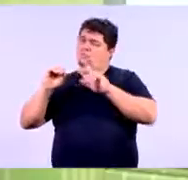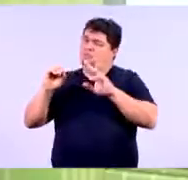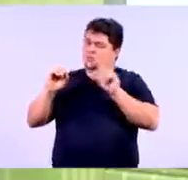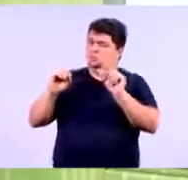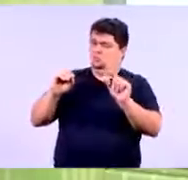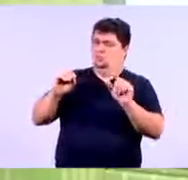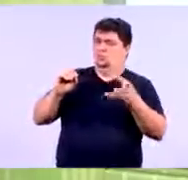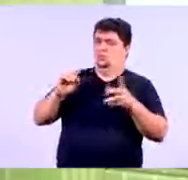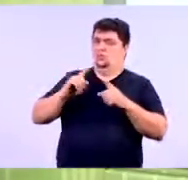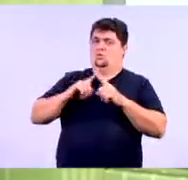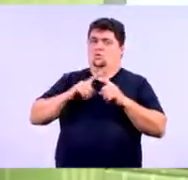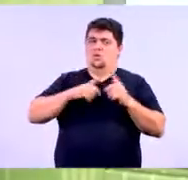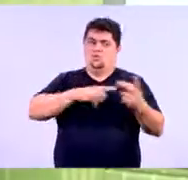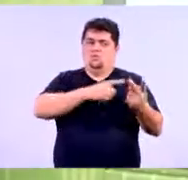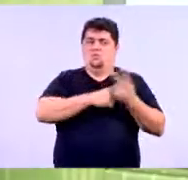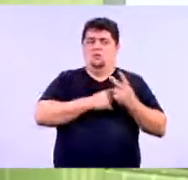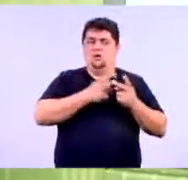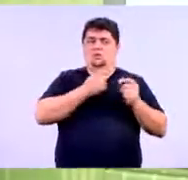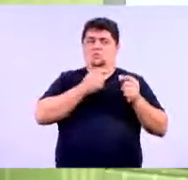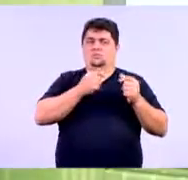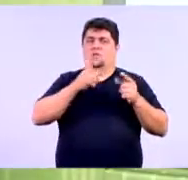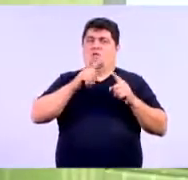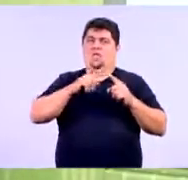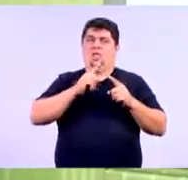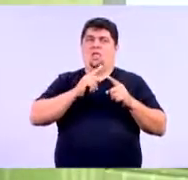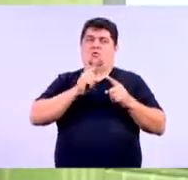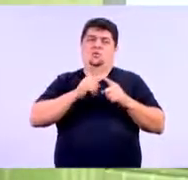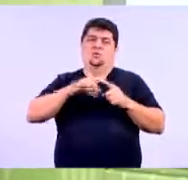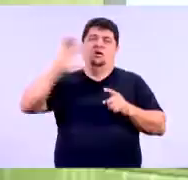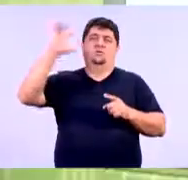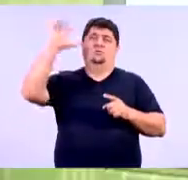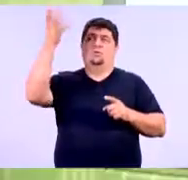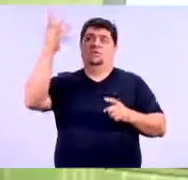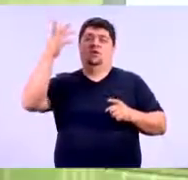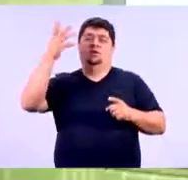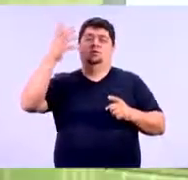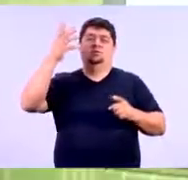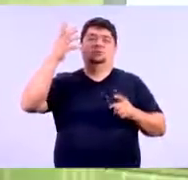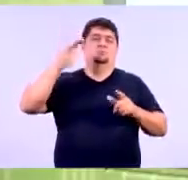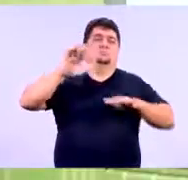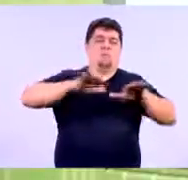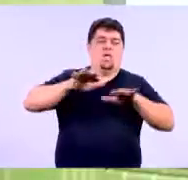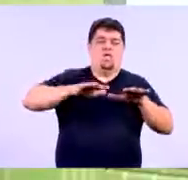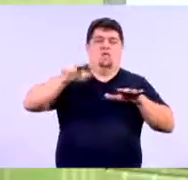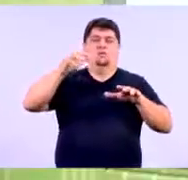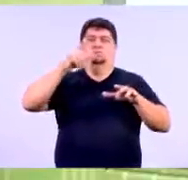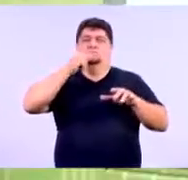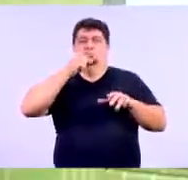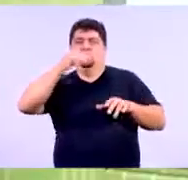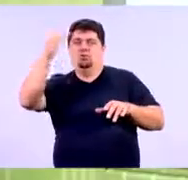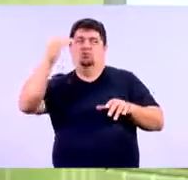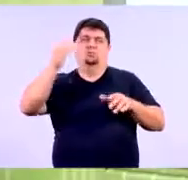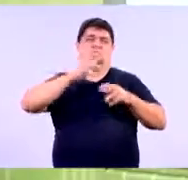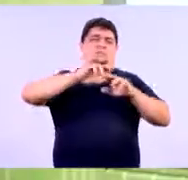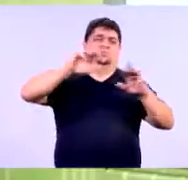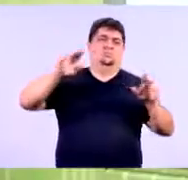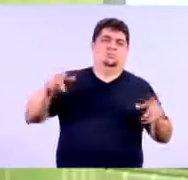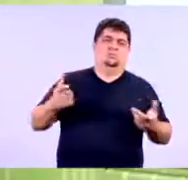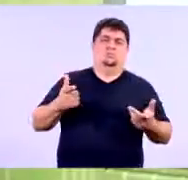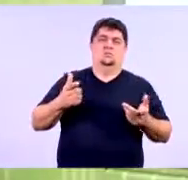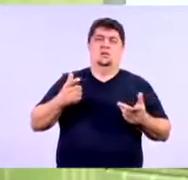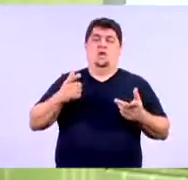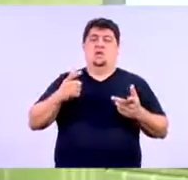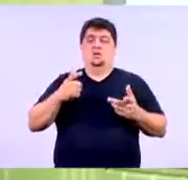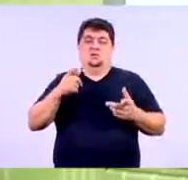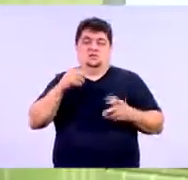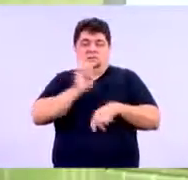compulsório, como o professor bem complementou, o nome já diz, é um empréstimo obrigatório. Ou seja, o que vem a ser isso? É um empréstimo